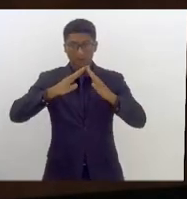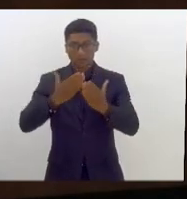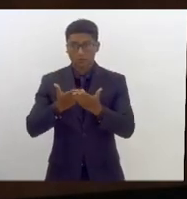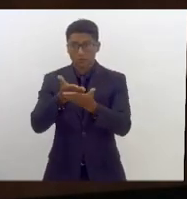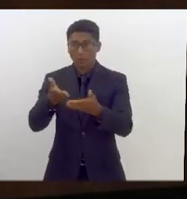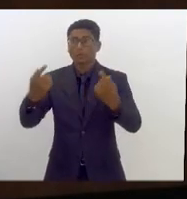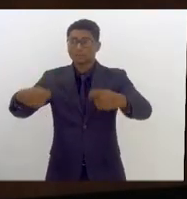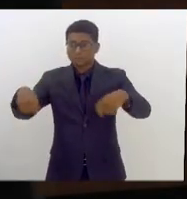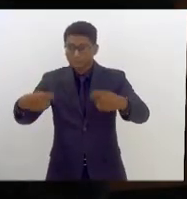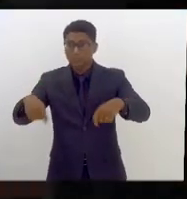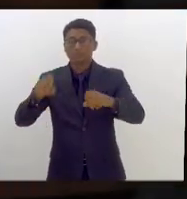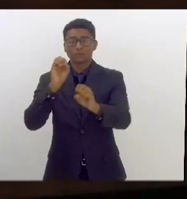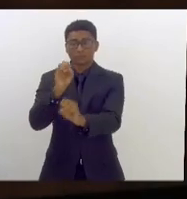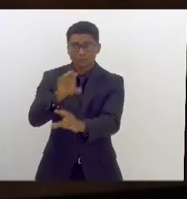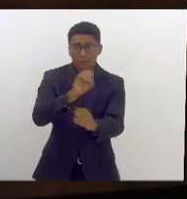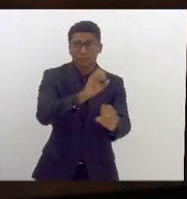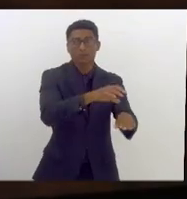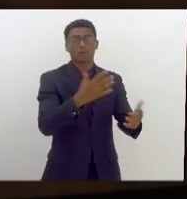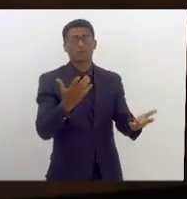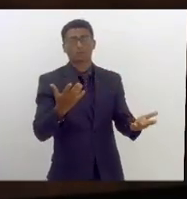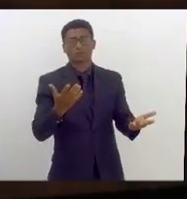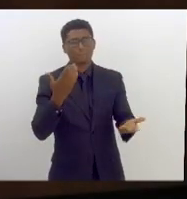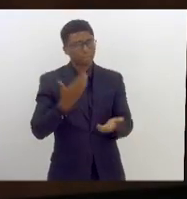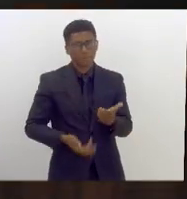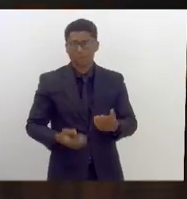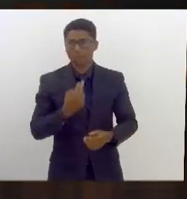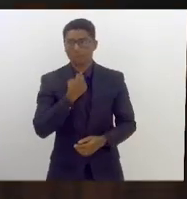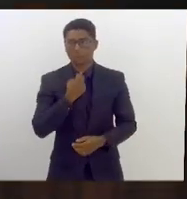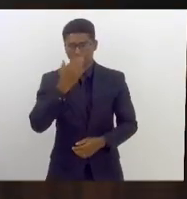podemos perder. E muito obrigado pelo apoio dos meus colegas.